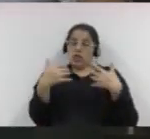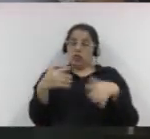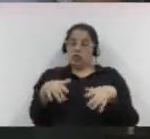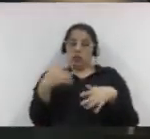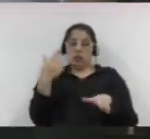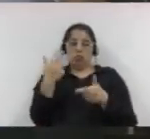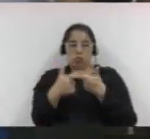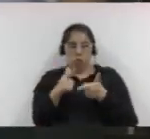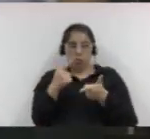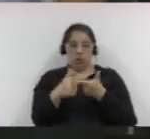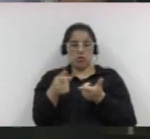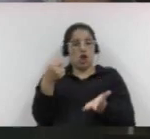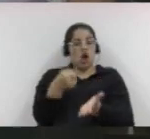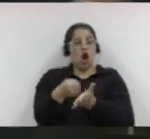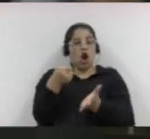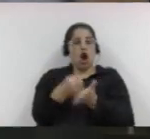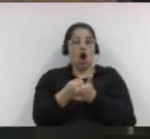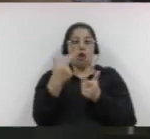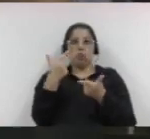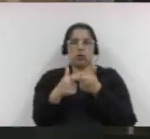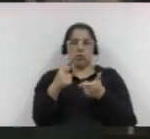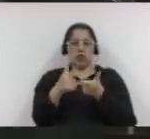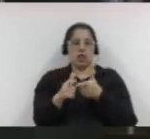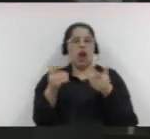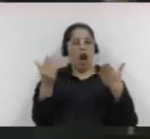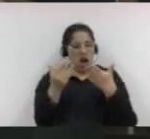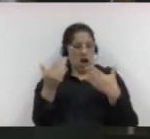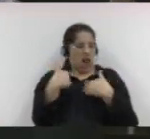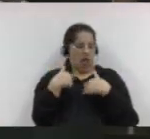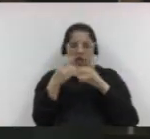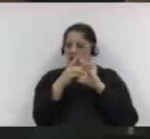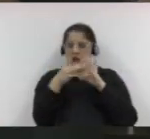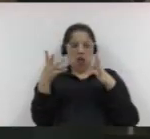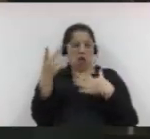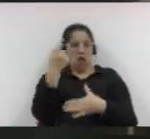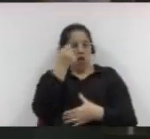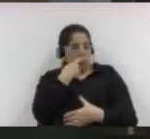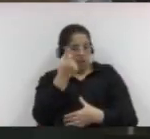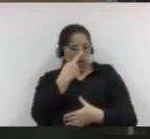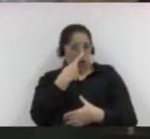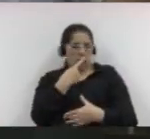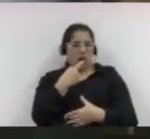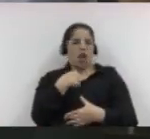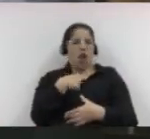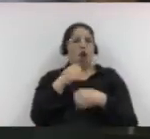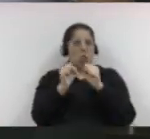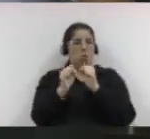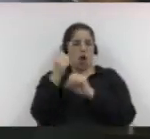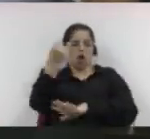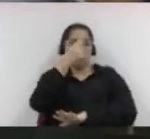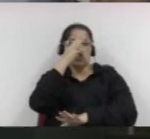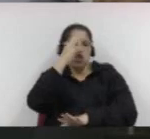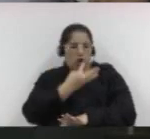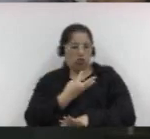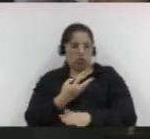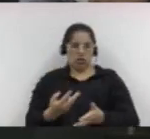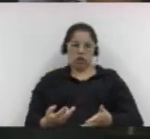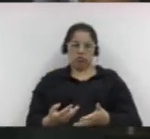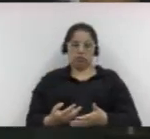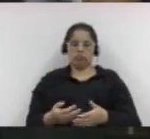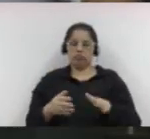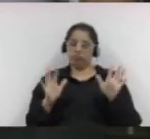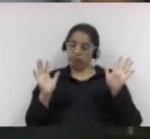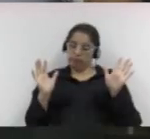eu cobro dá polêmica. Agora pode xingar o nobre vereador. Eu posso, ele não pode.